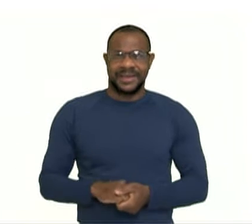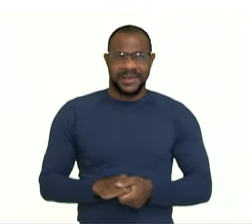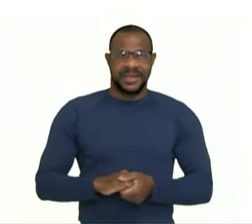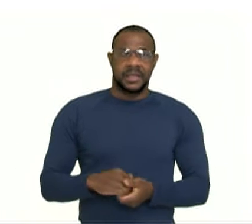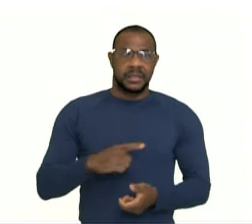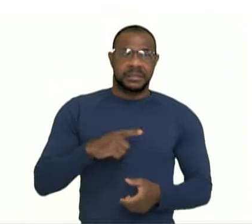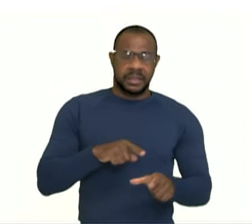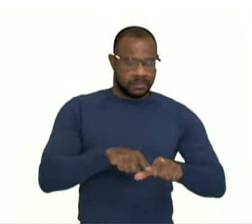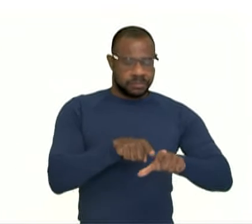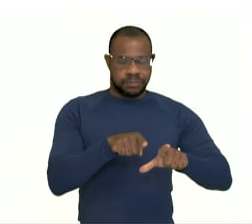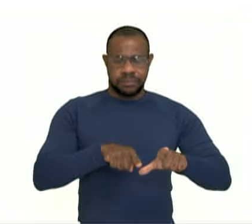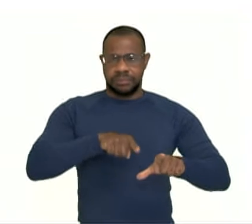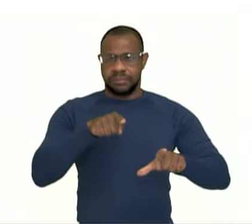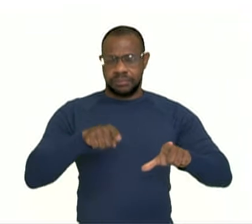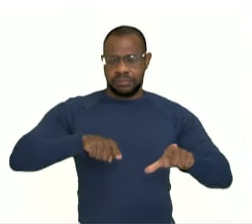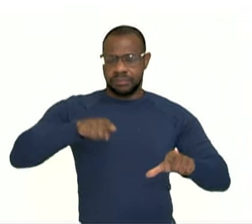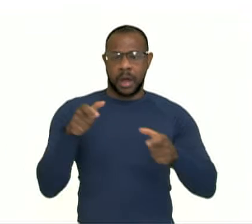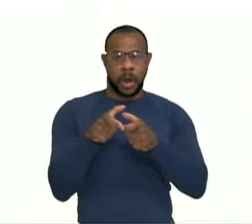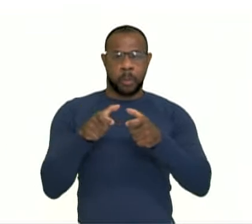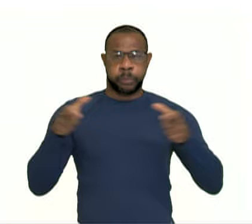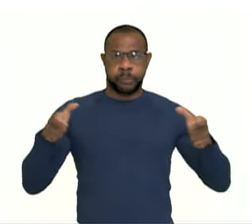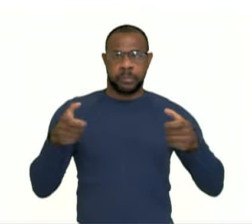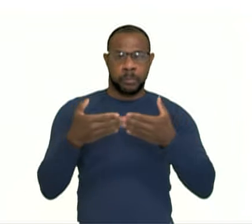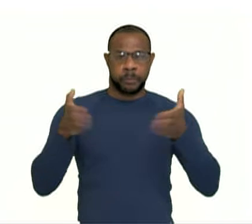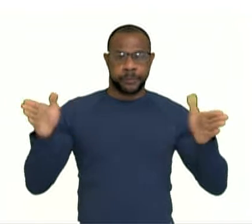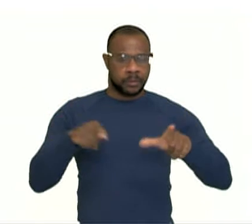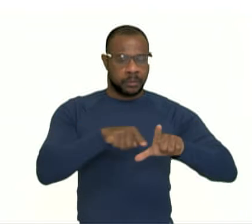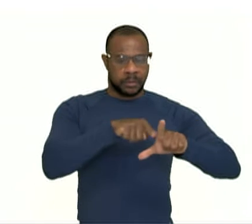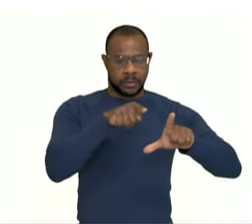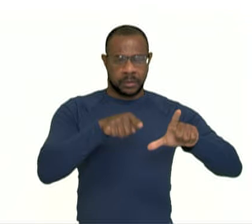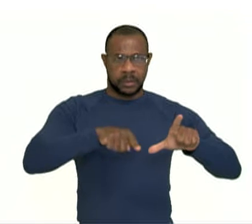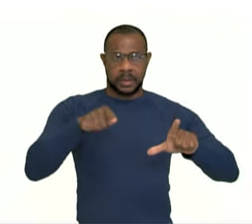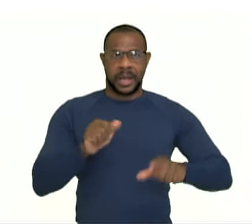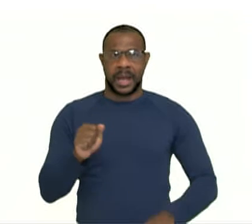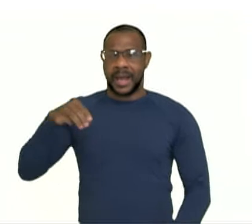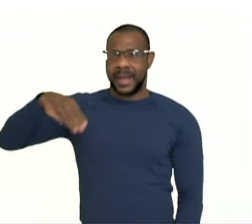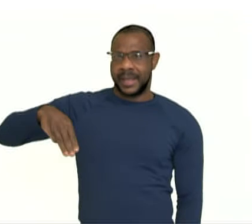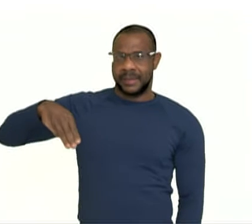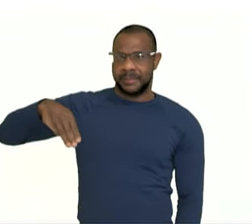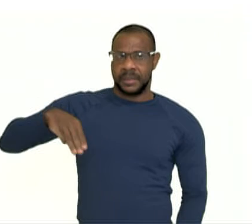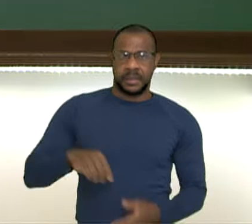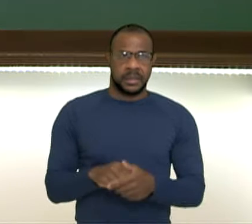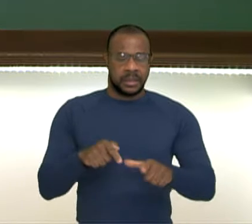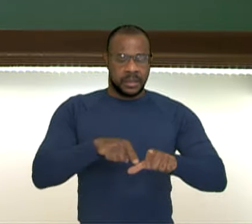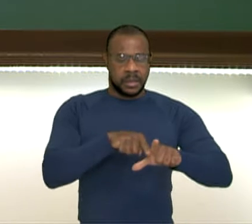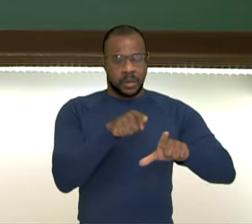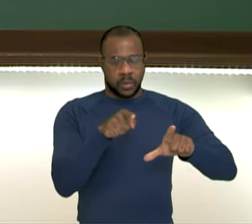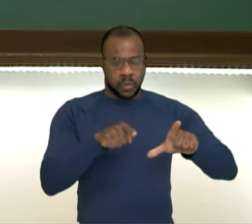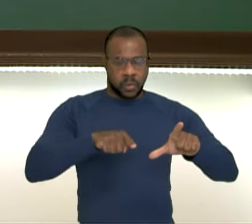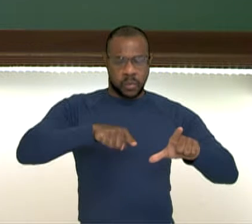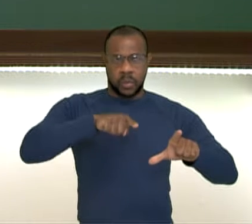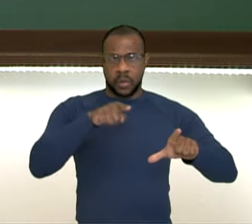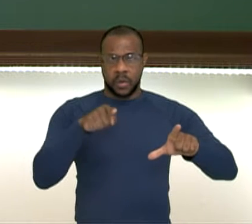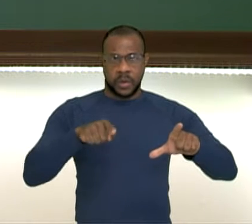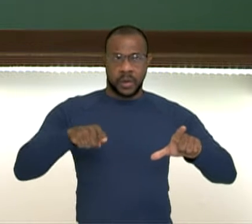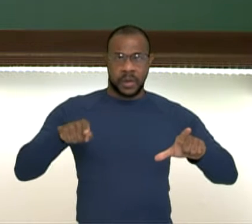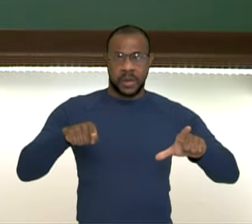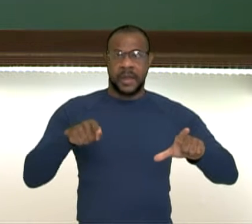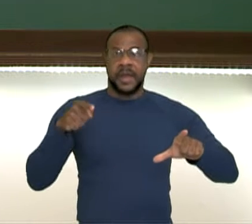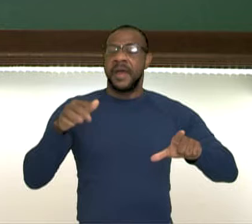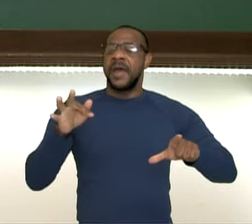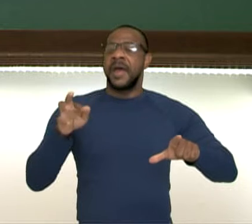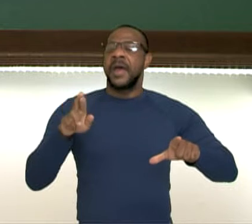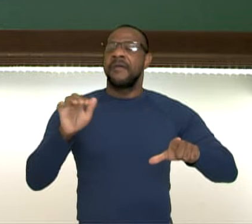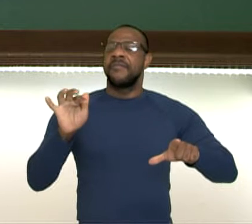de amplitude, eu vou estar falando de AM. E quando eu falo em modulação de onda de